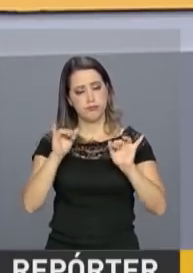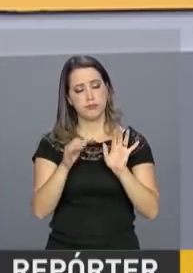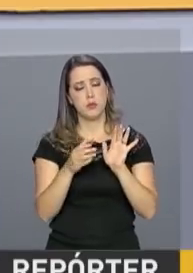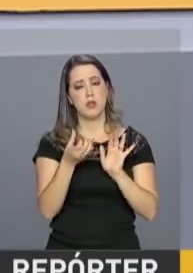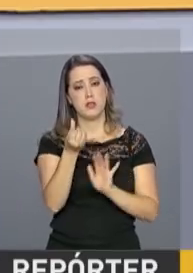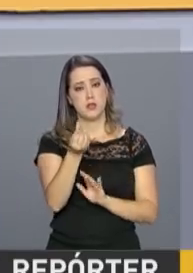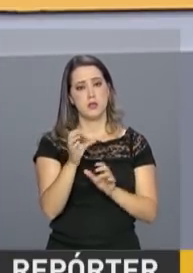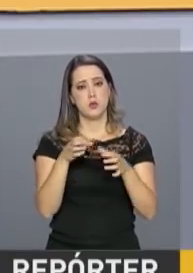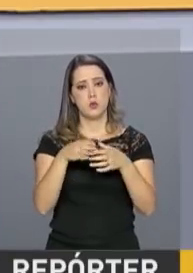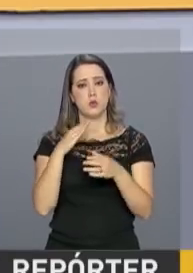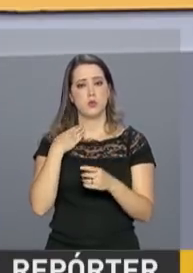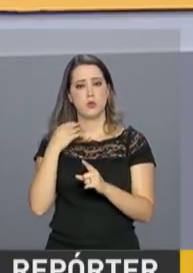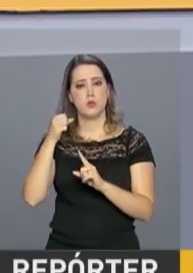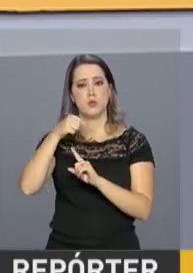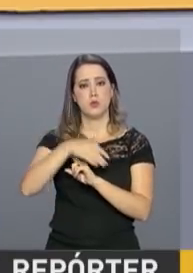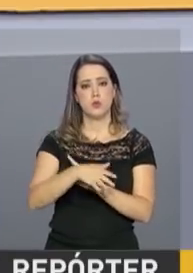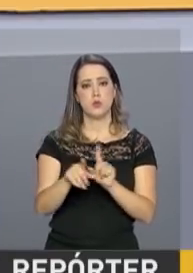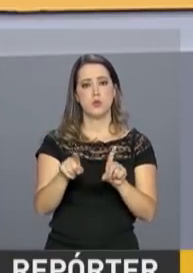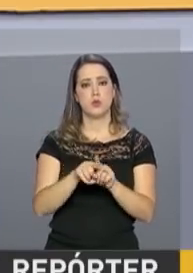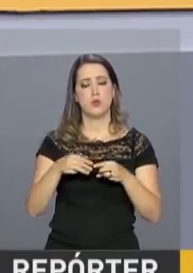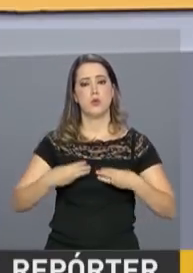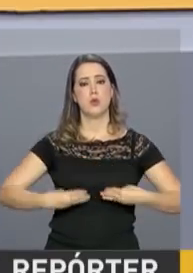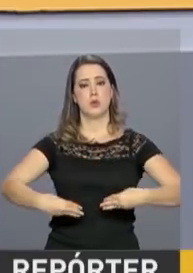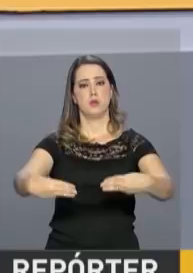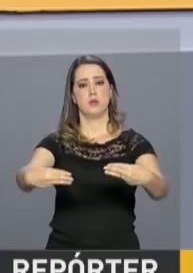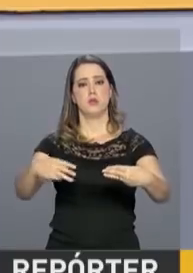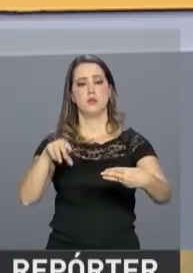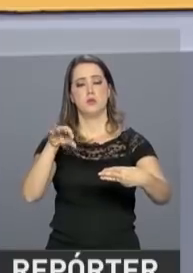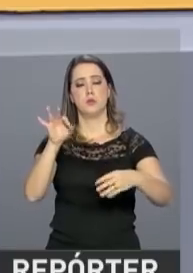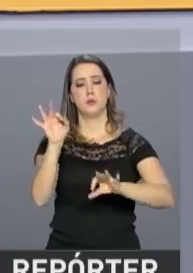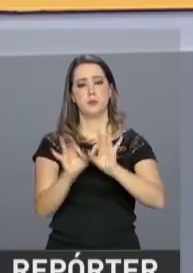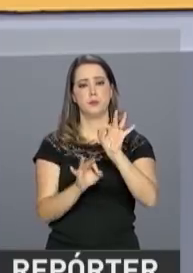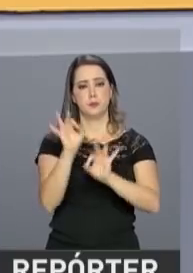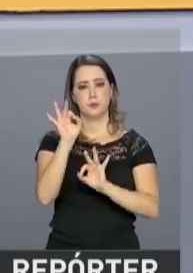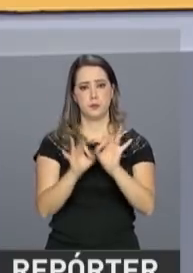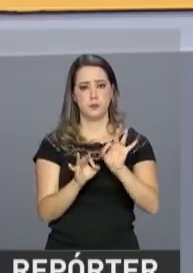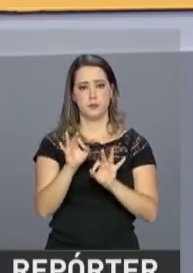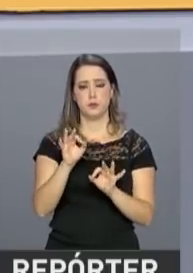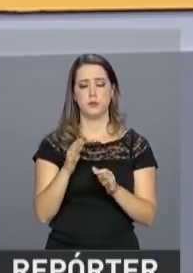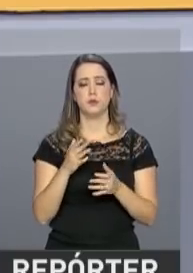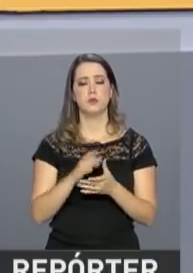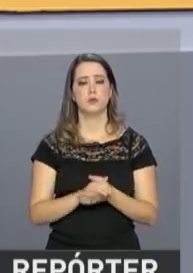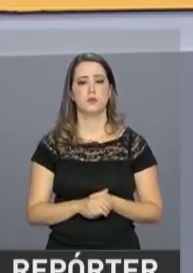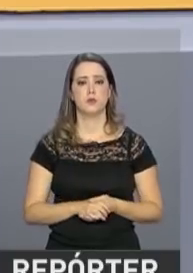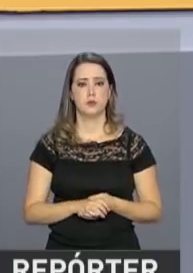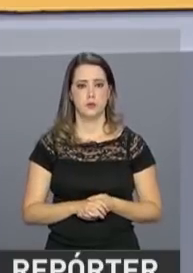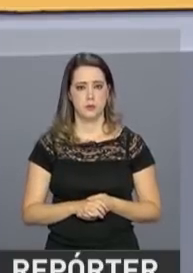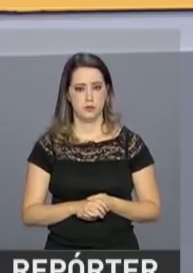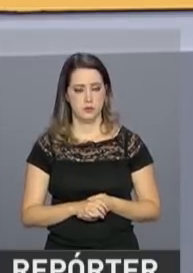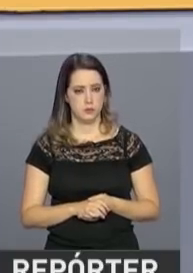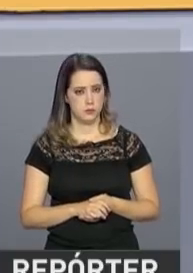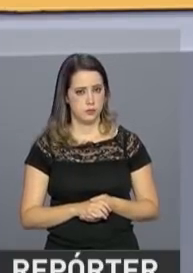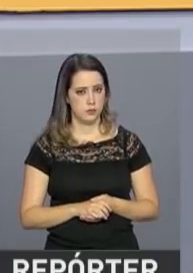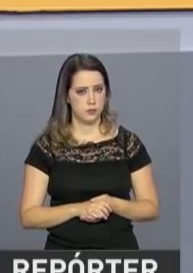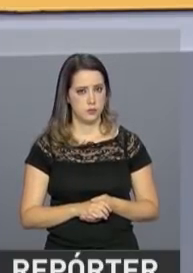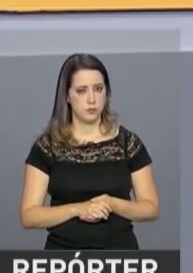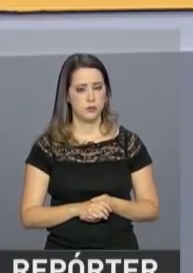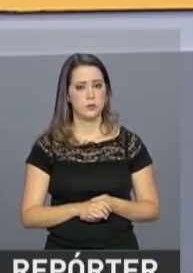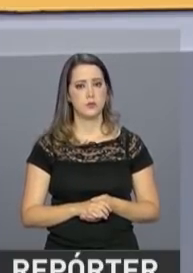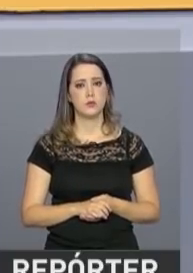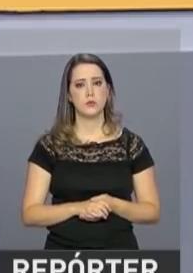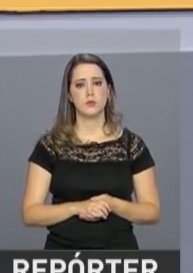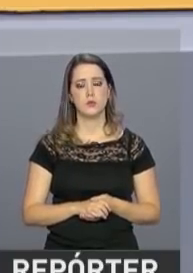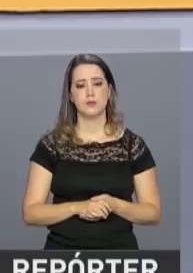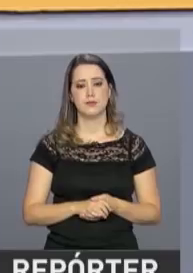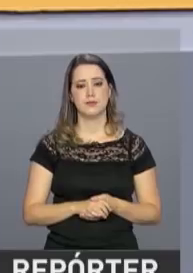do sexto boletim das estatais federais divulgado nesta quinta-feira pelo ministério do planejamento desenvolvimento